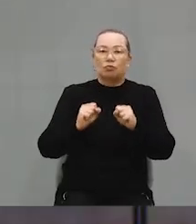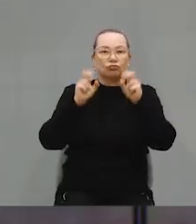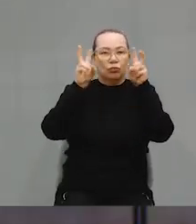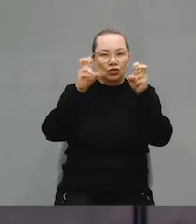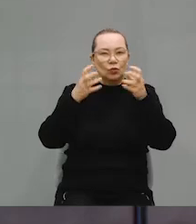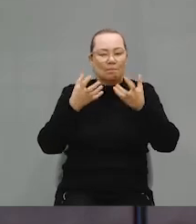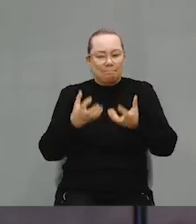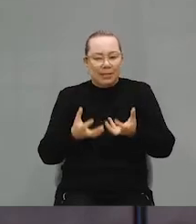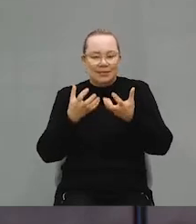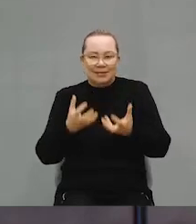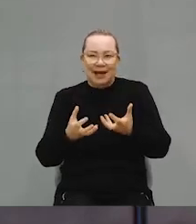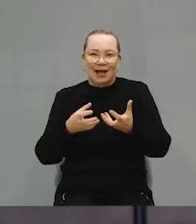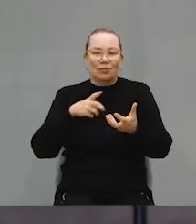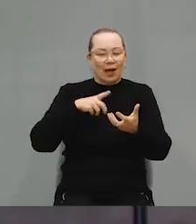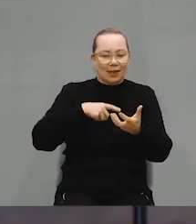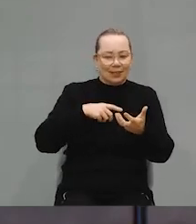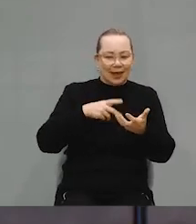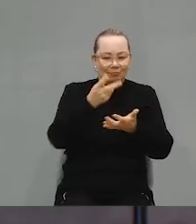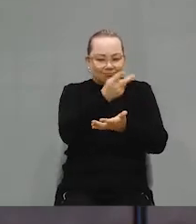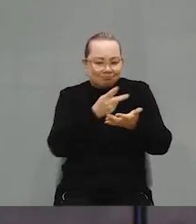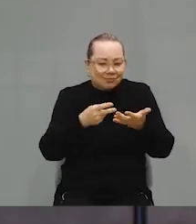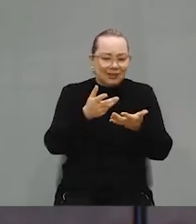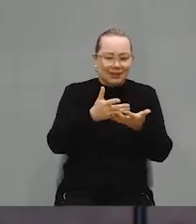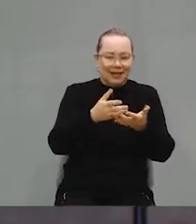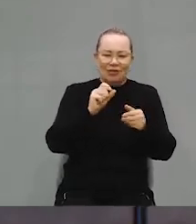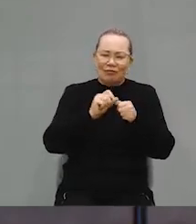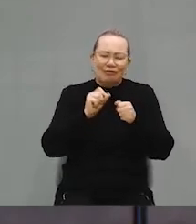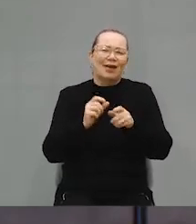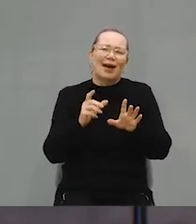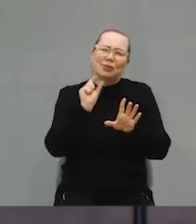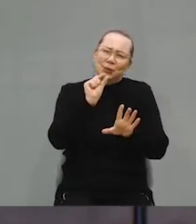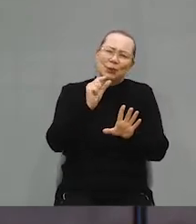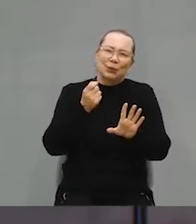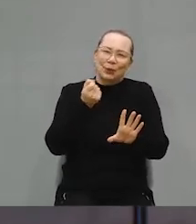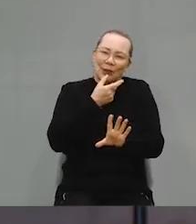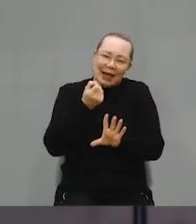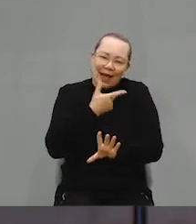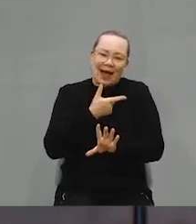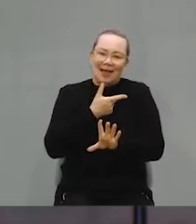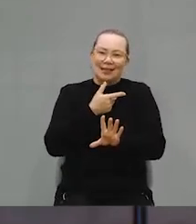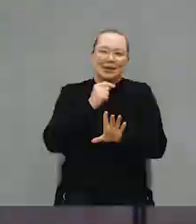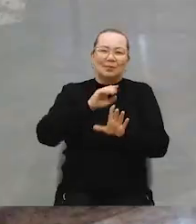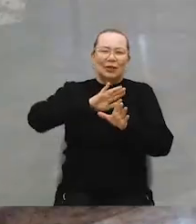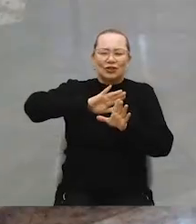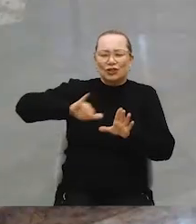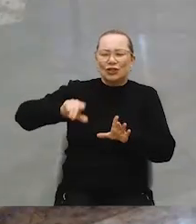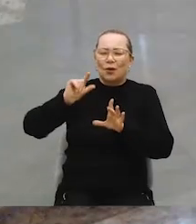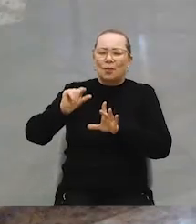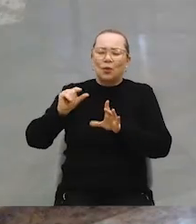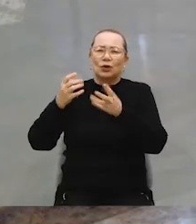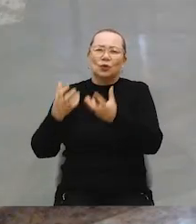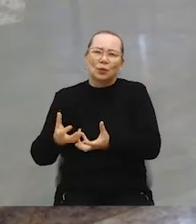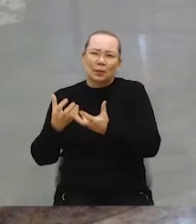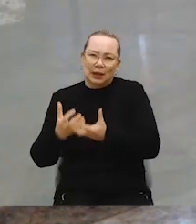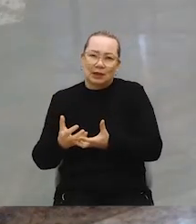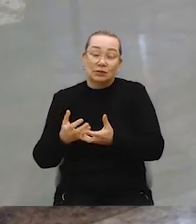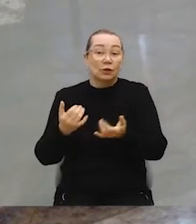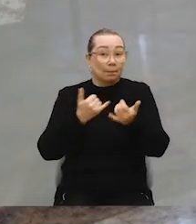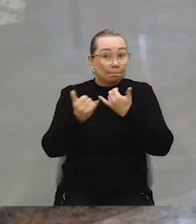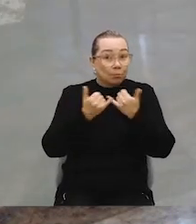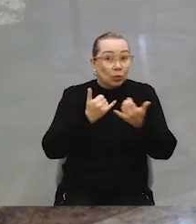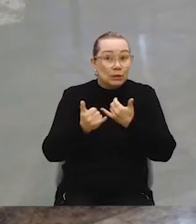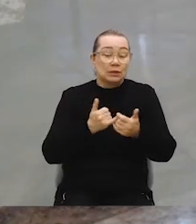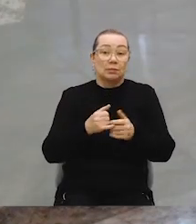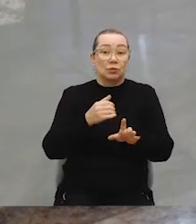dá uma tiradinha, dá um toquezinho de humor, né, para tirar um pouco o peso daquele, como a questão do feminicídio, que é uma questão séria,